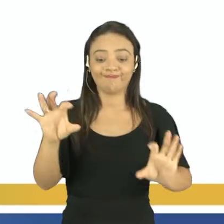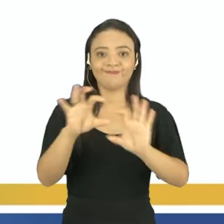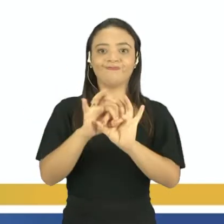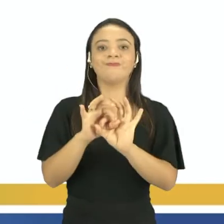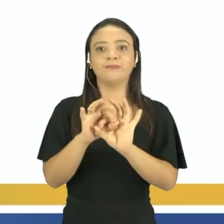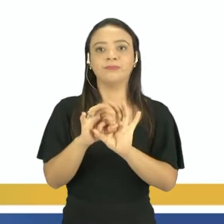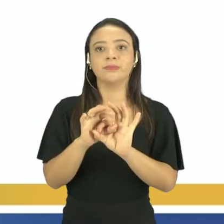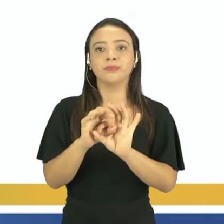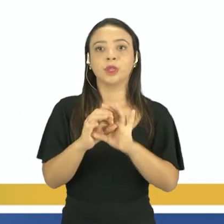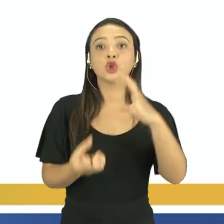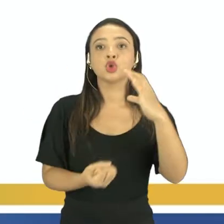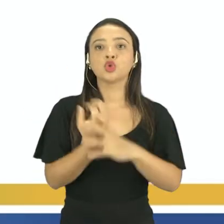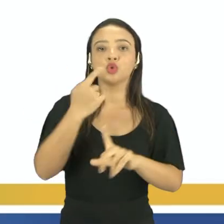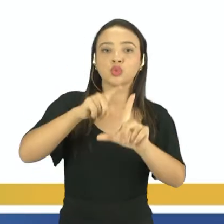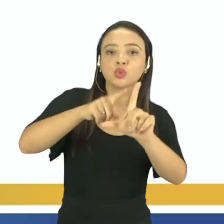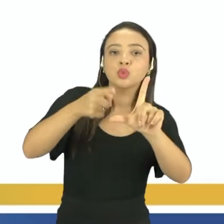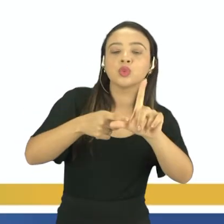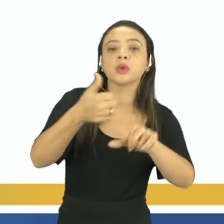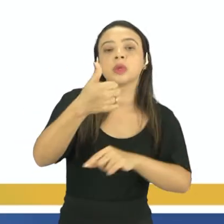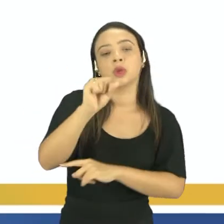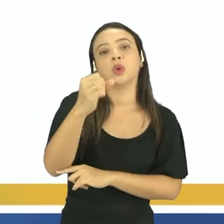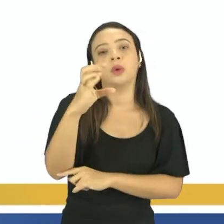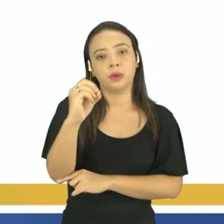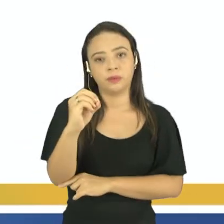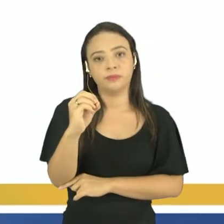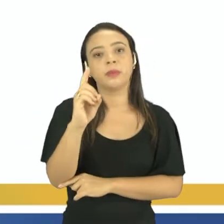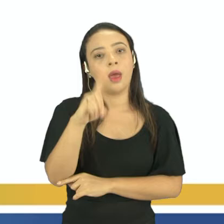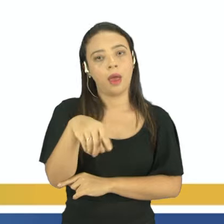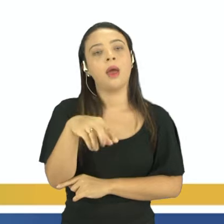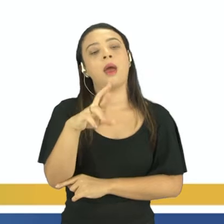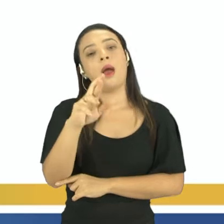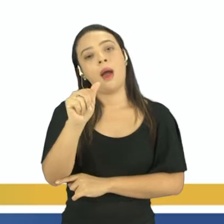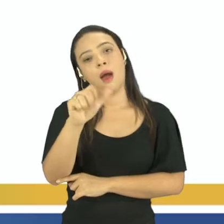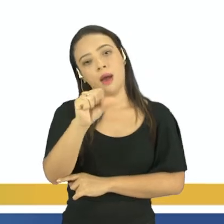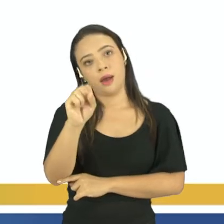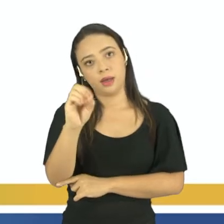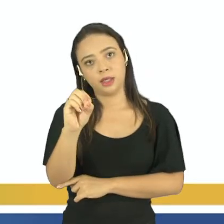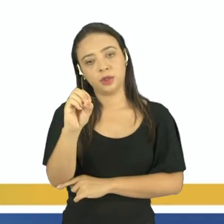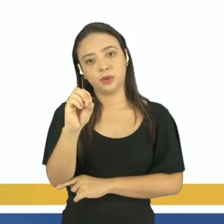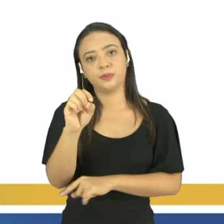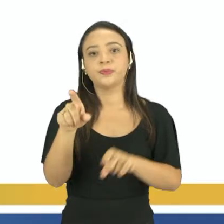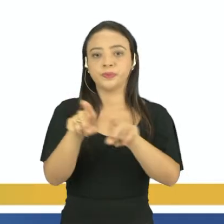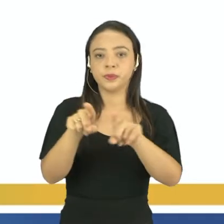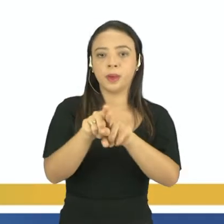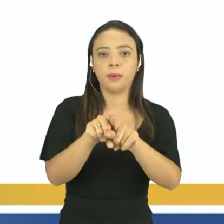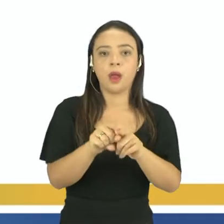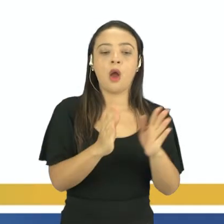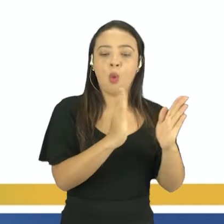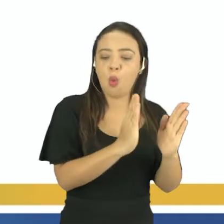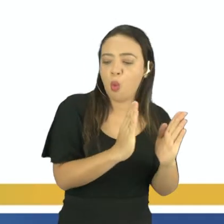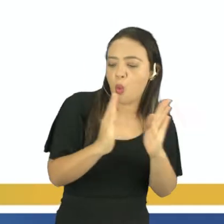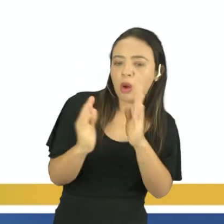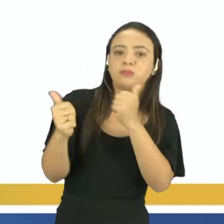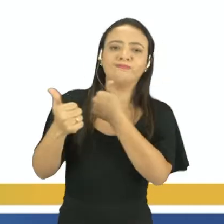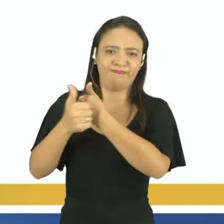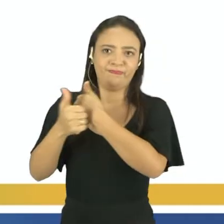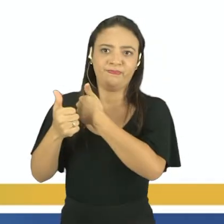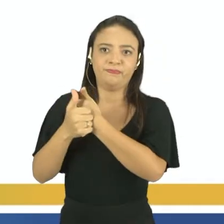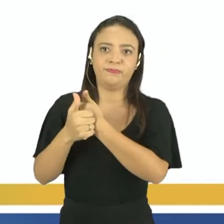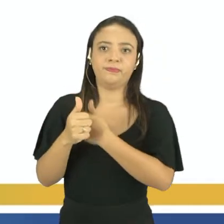formam um ângulo de 180 graus, que é um ângulo raso, né? Adjacentes, porque eles estão um ao lado do outro aí, né? Nesse